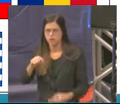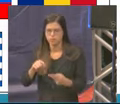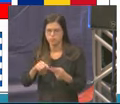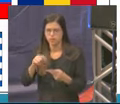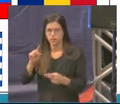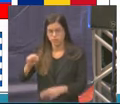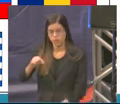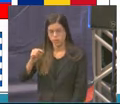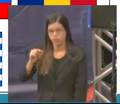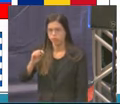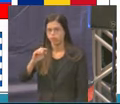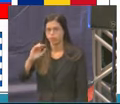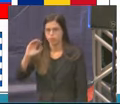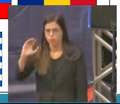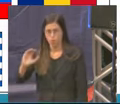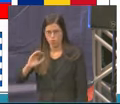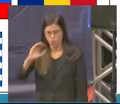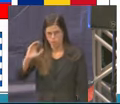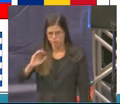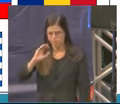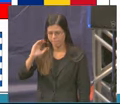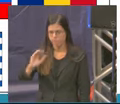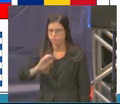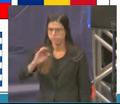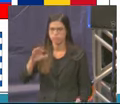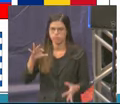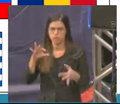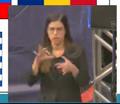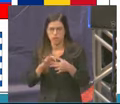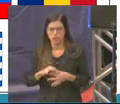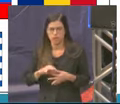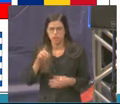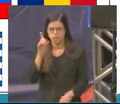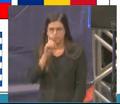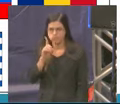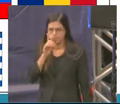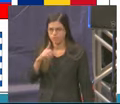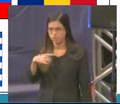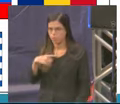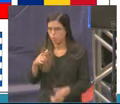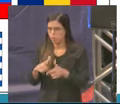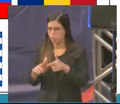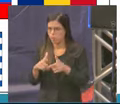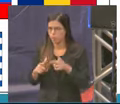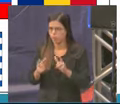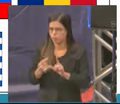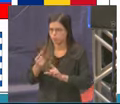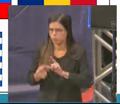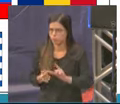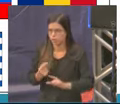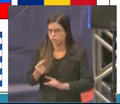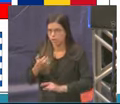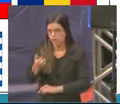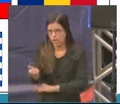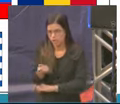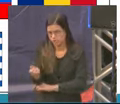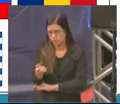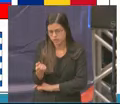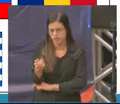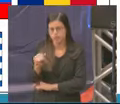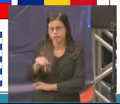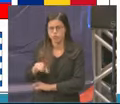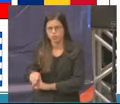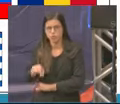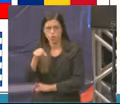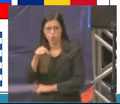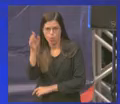Colômbia é um país de aliado dos Estados Unidos, mas tem um problema de logística muito forte. A sexta opção é o Brasil. O problema do Brasil